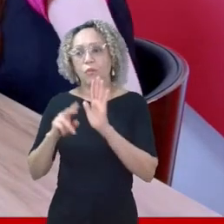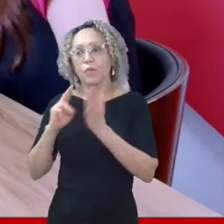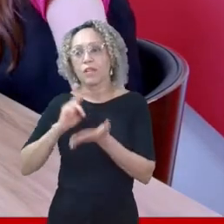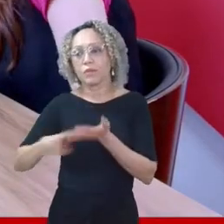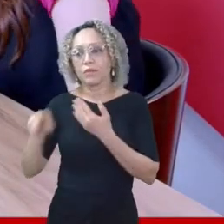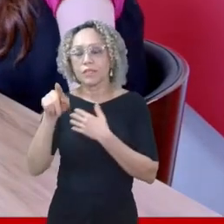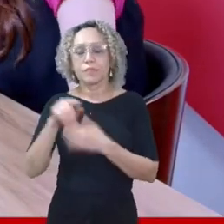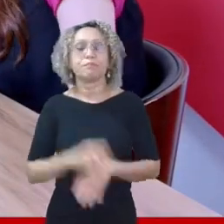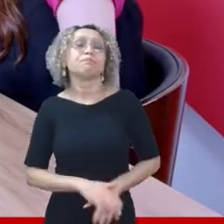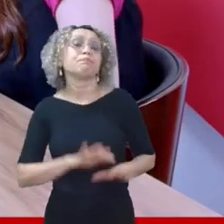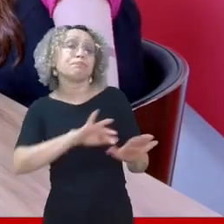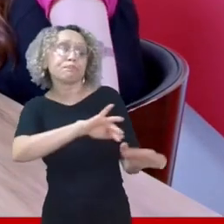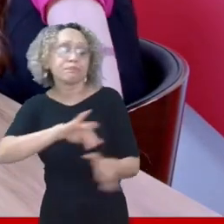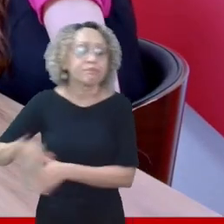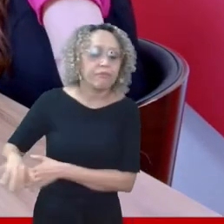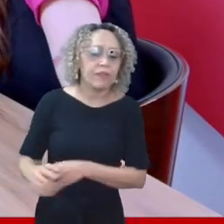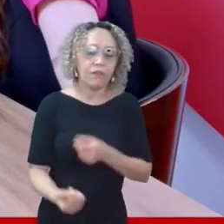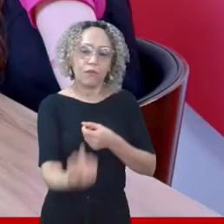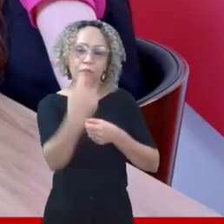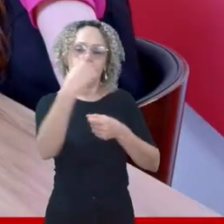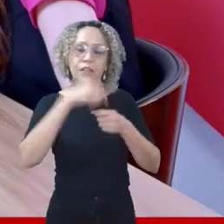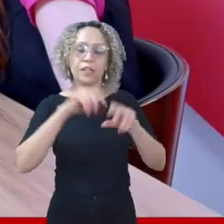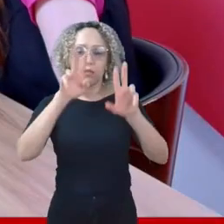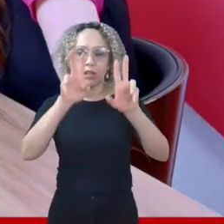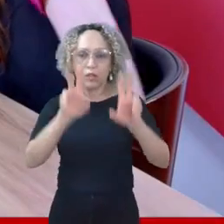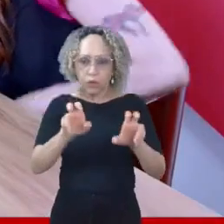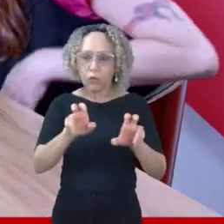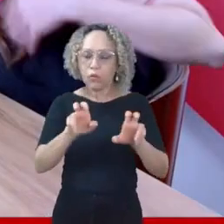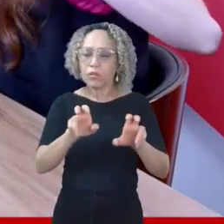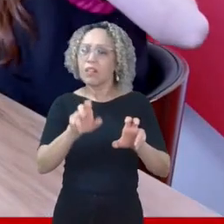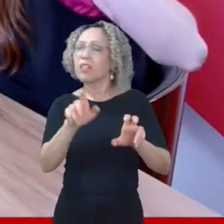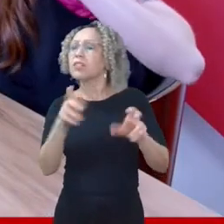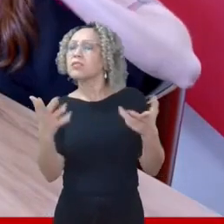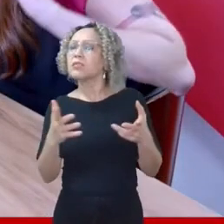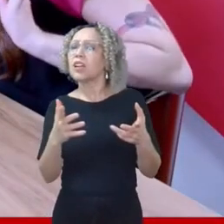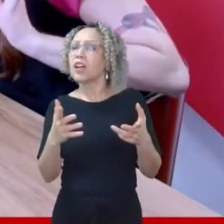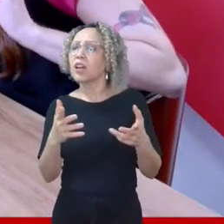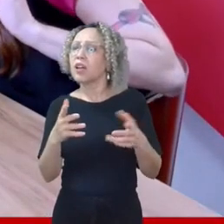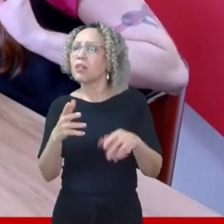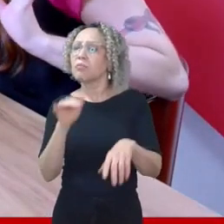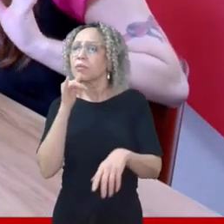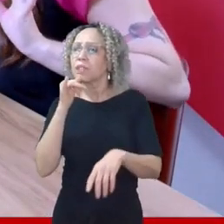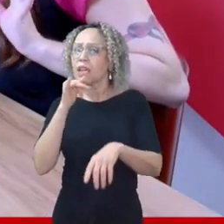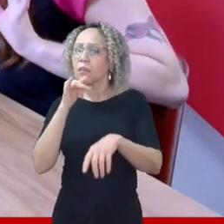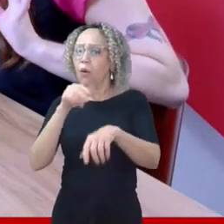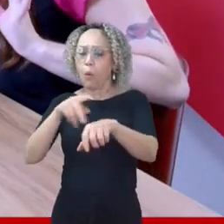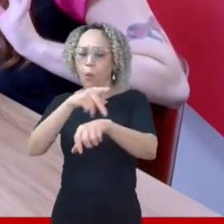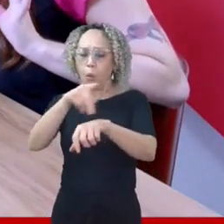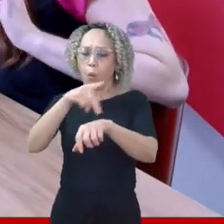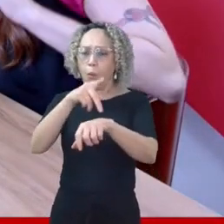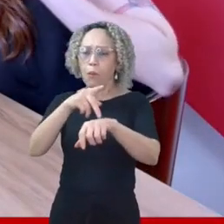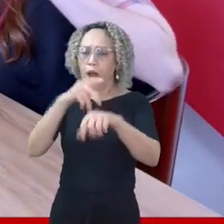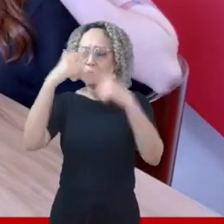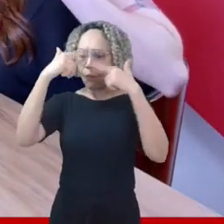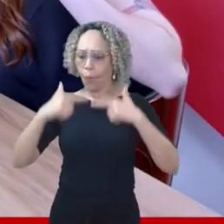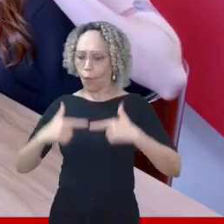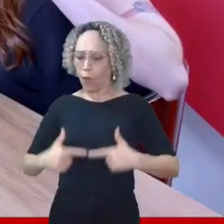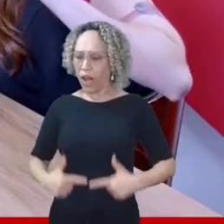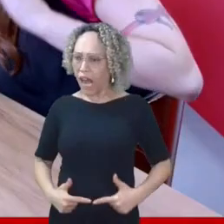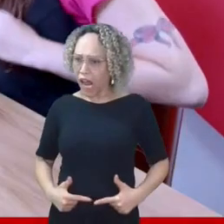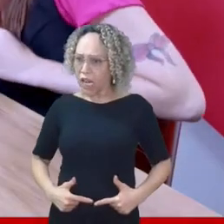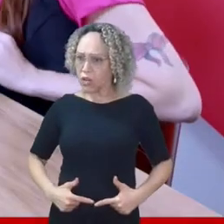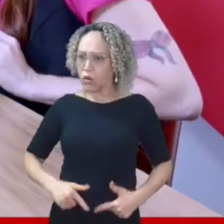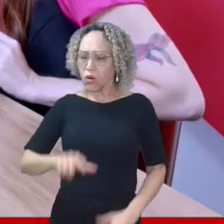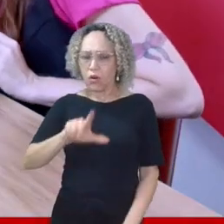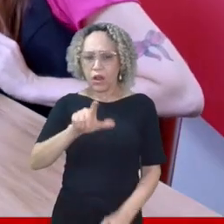Mas voltando ao assunto, e a questão do Estado laico. O que é esse Estado laico? Que a gente ouve falar. Pois